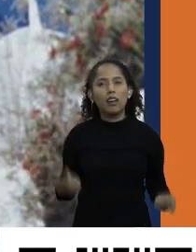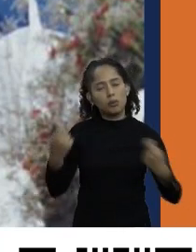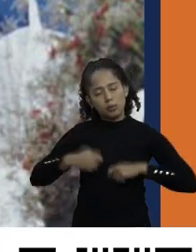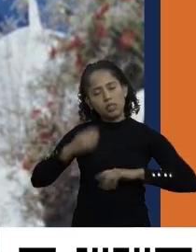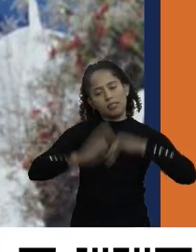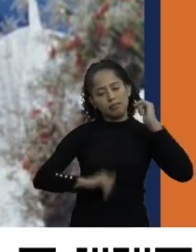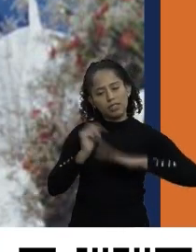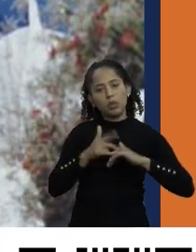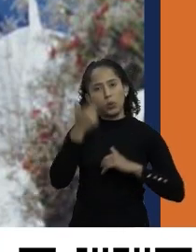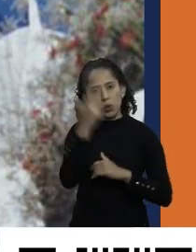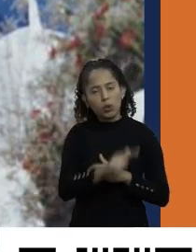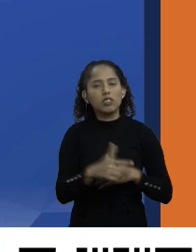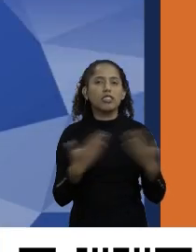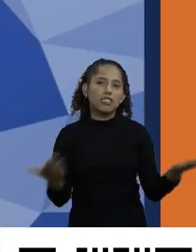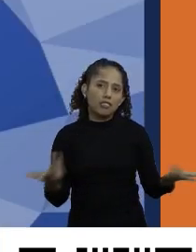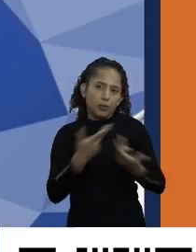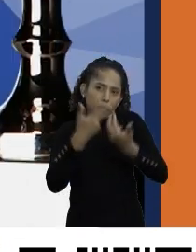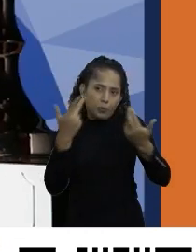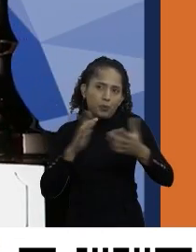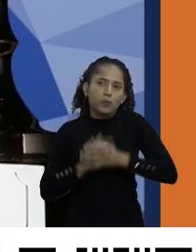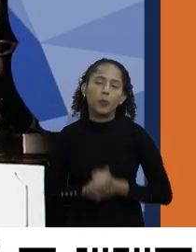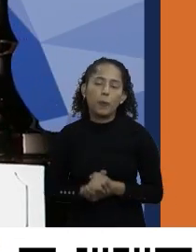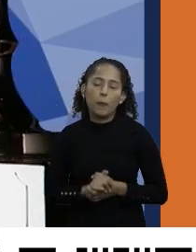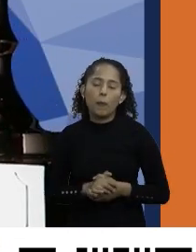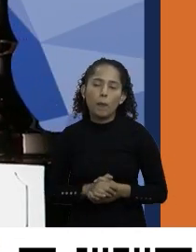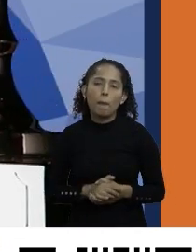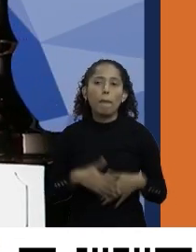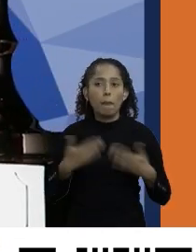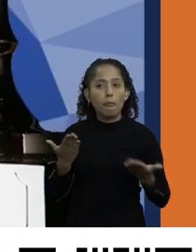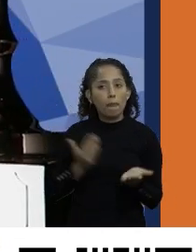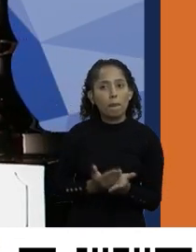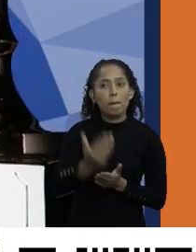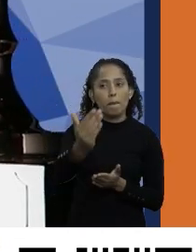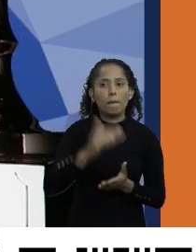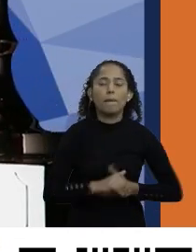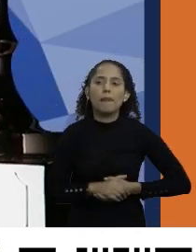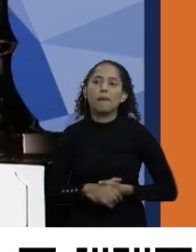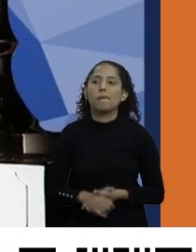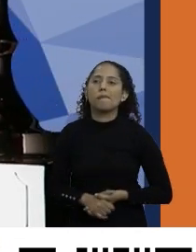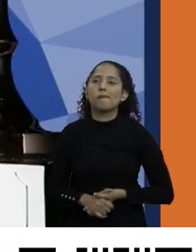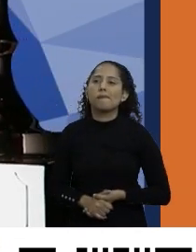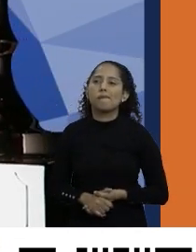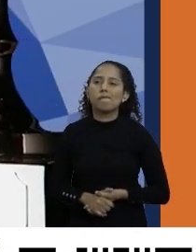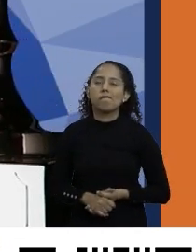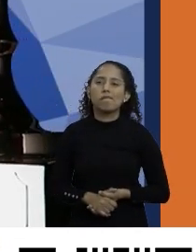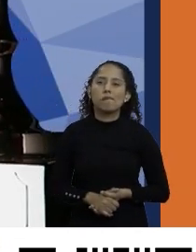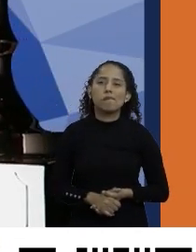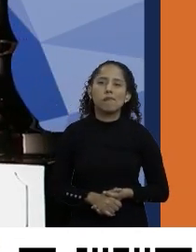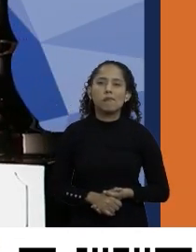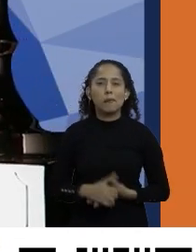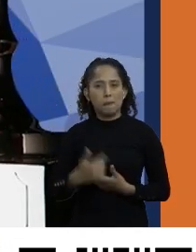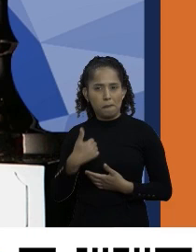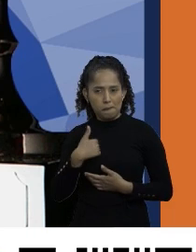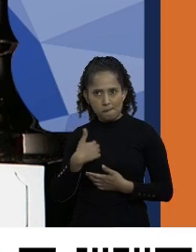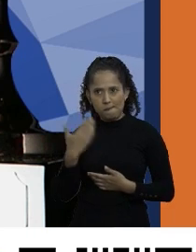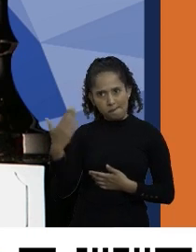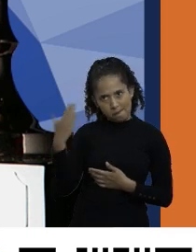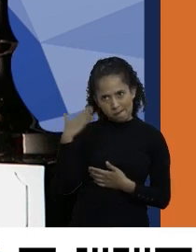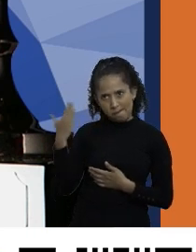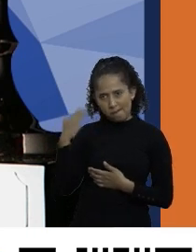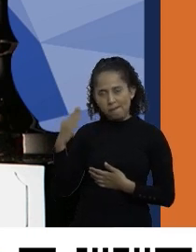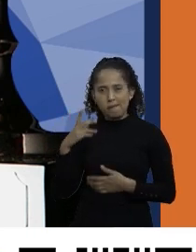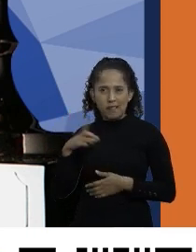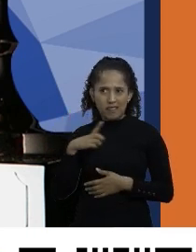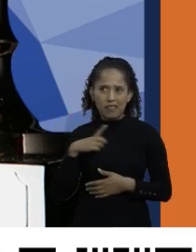alguma coisa, né? Então, começou dessa forma, porque é o seguinte... Eu tinha um talento,